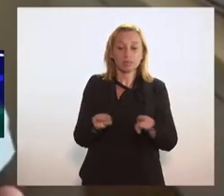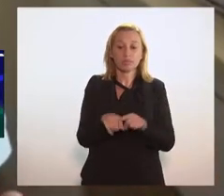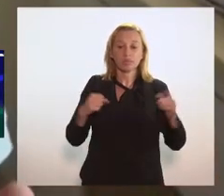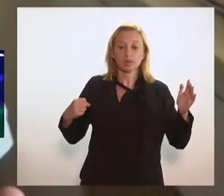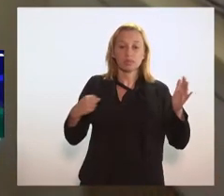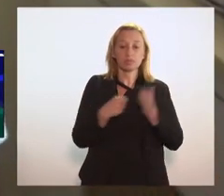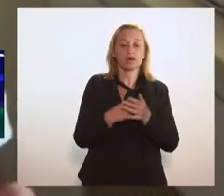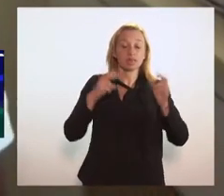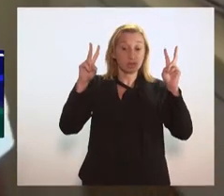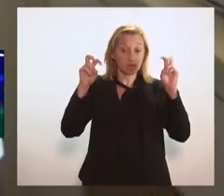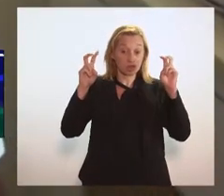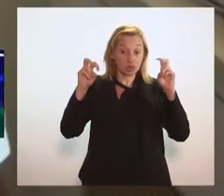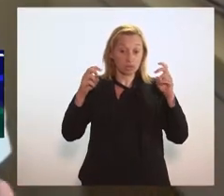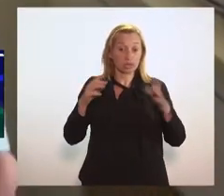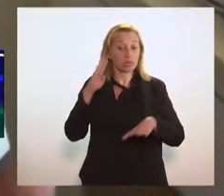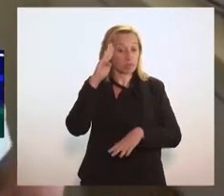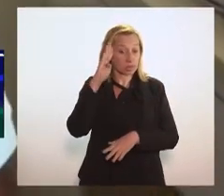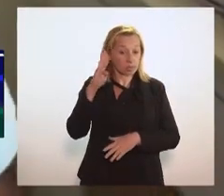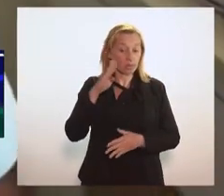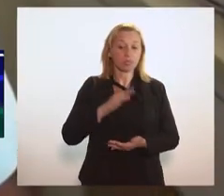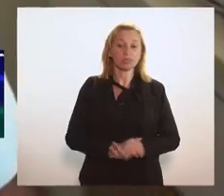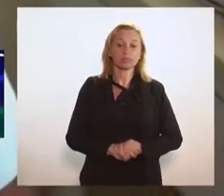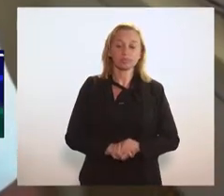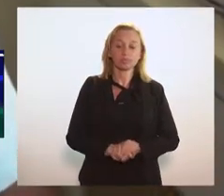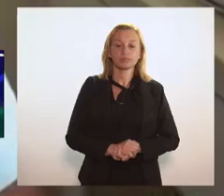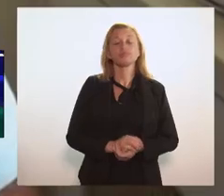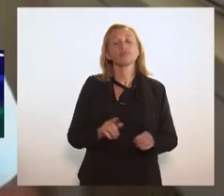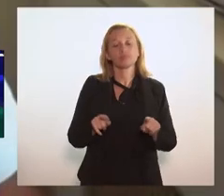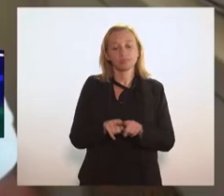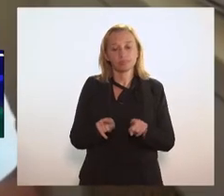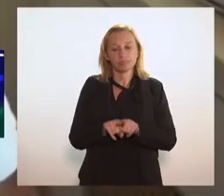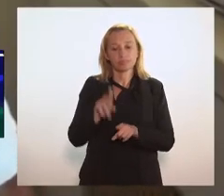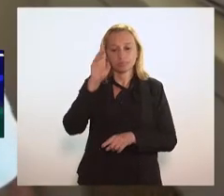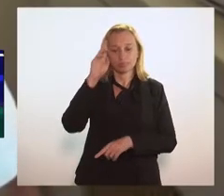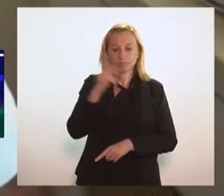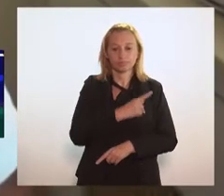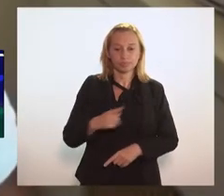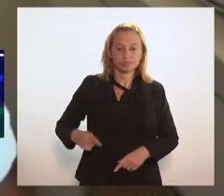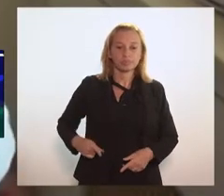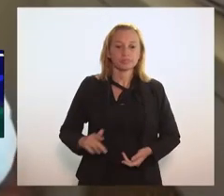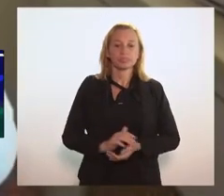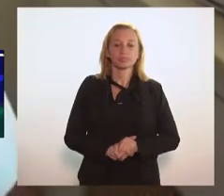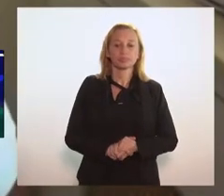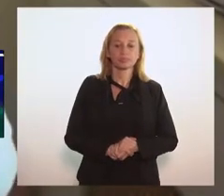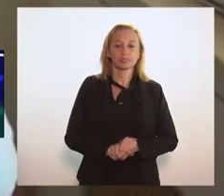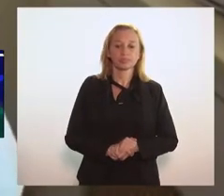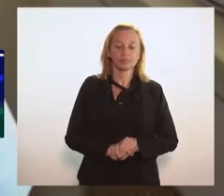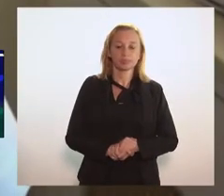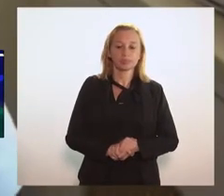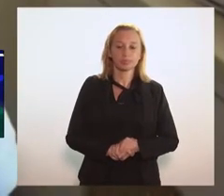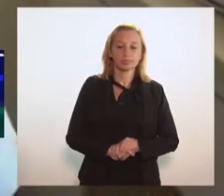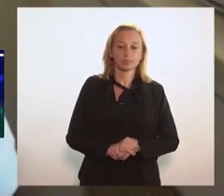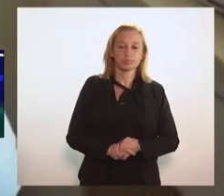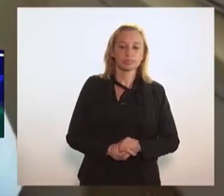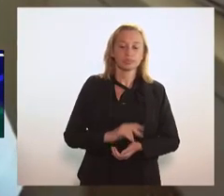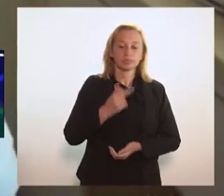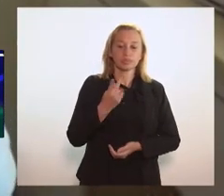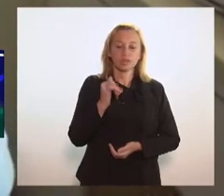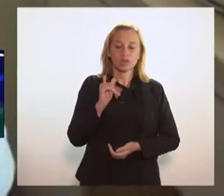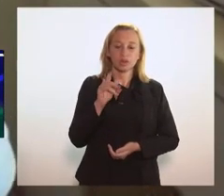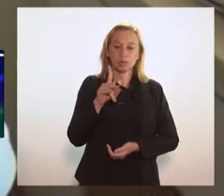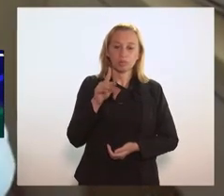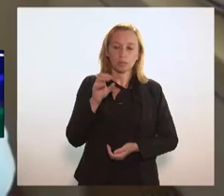questão? É uma questão fundamental. Além do mais, senhor presidente, existe uma dicotomia que eu queria